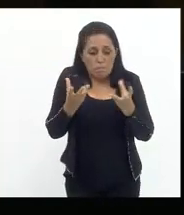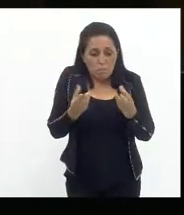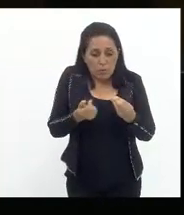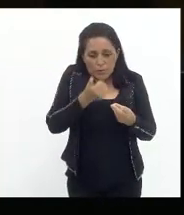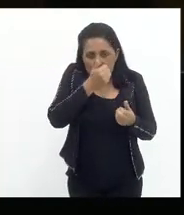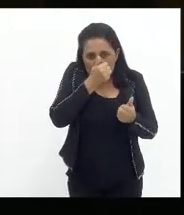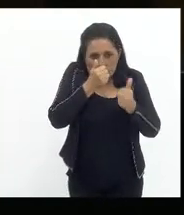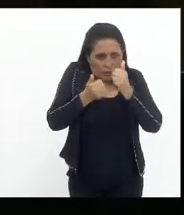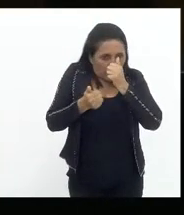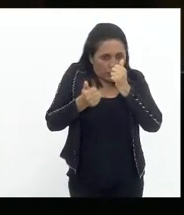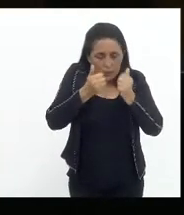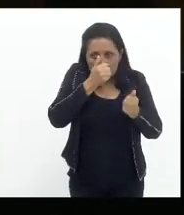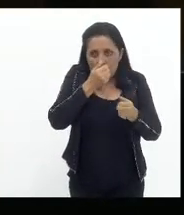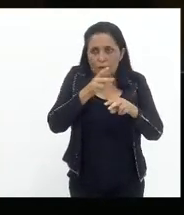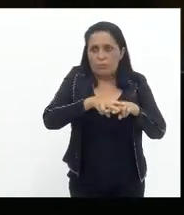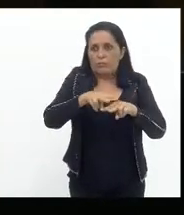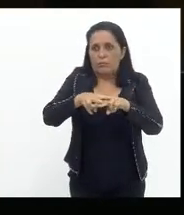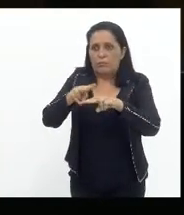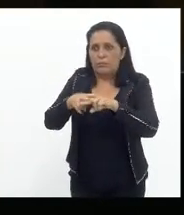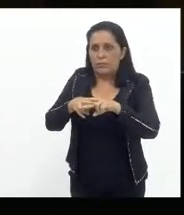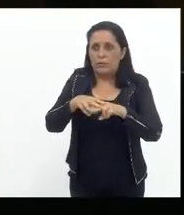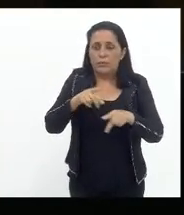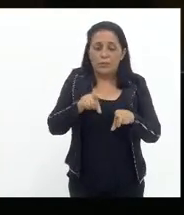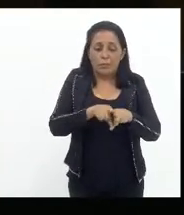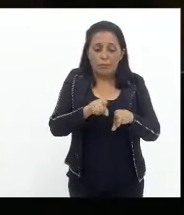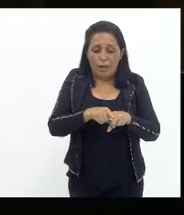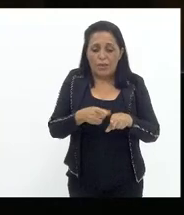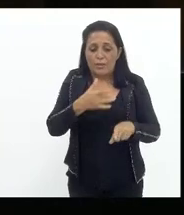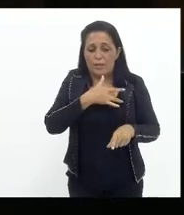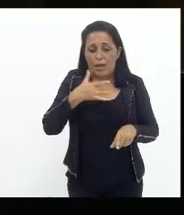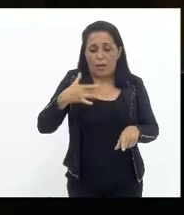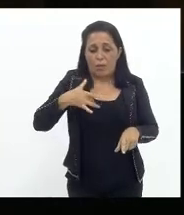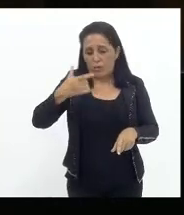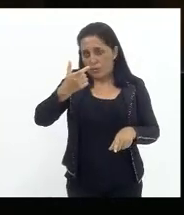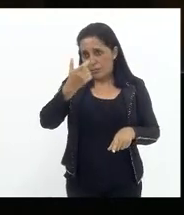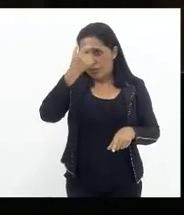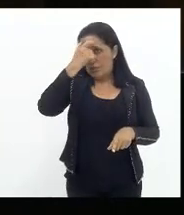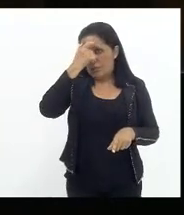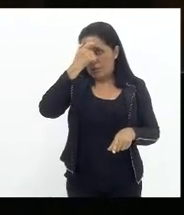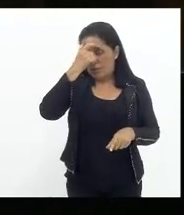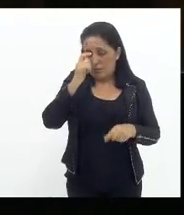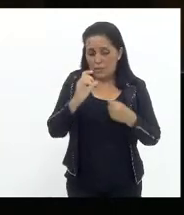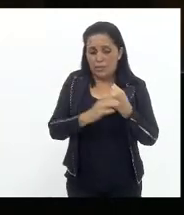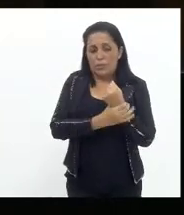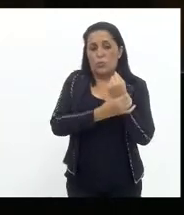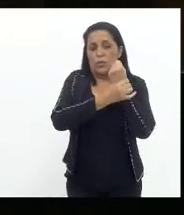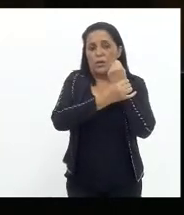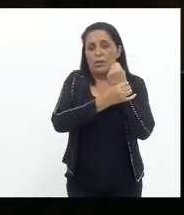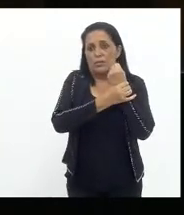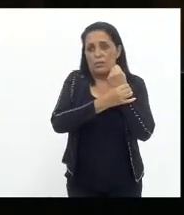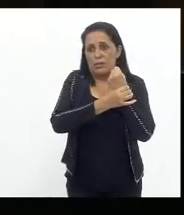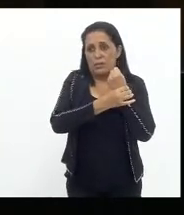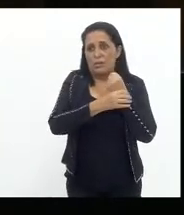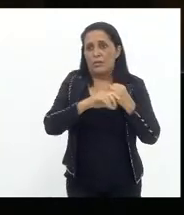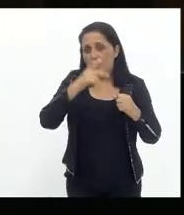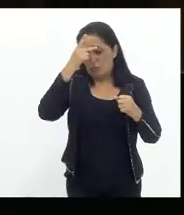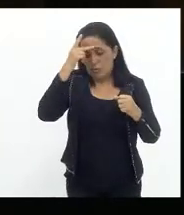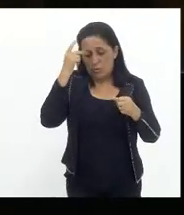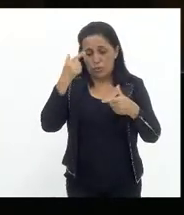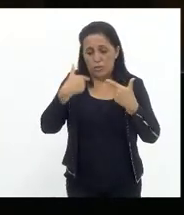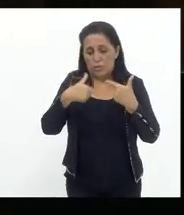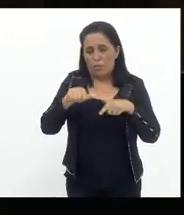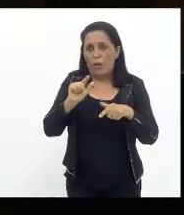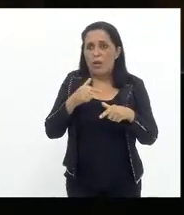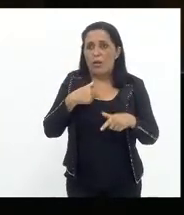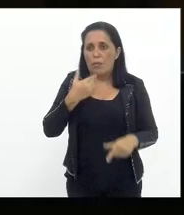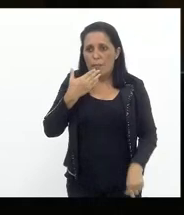cujas implicações na área da saúde mental coloquem em risco a segurança desses agentes. E aqui eu faço um